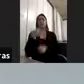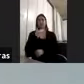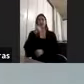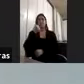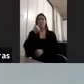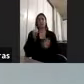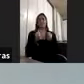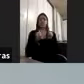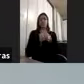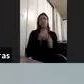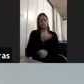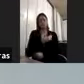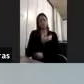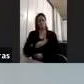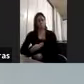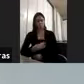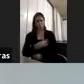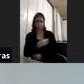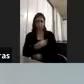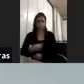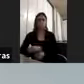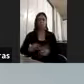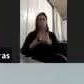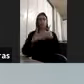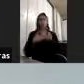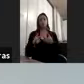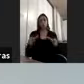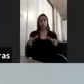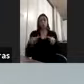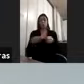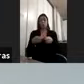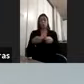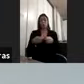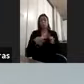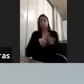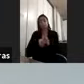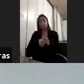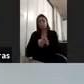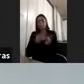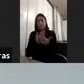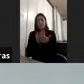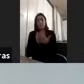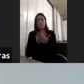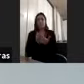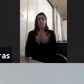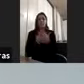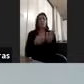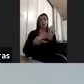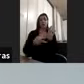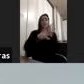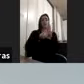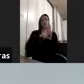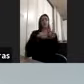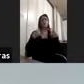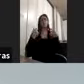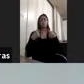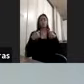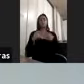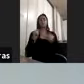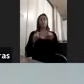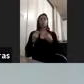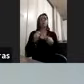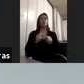e, eventualmente, junto ao Poder Judiciário. Nós temos que estudar quais as medidas que poderemos utilizar, até, se for o caso, de suspender